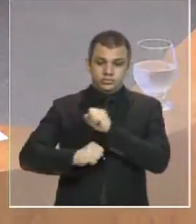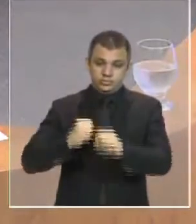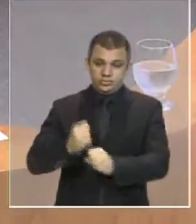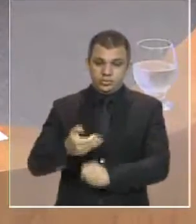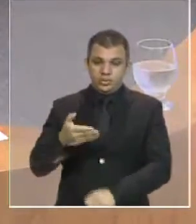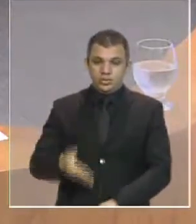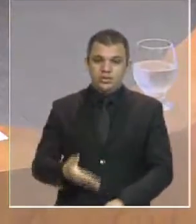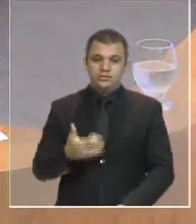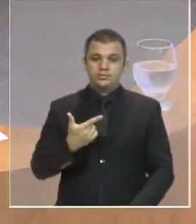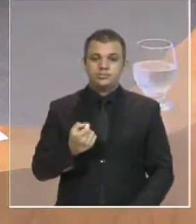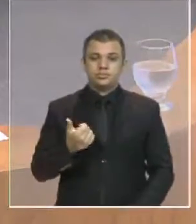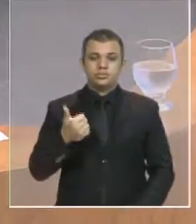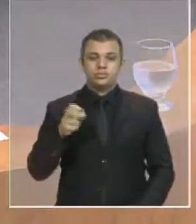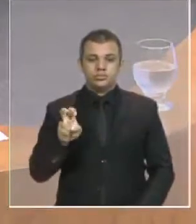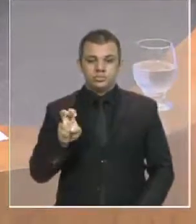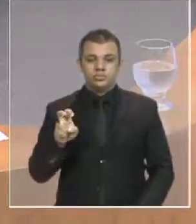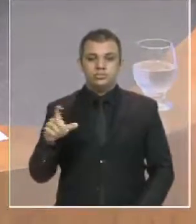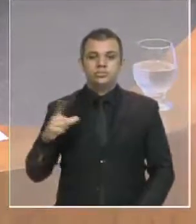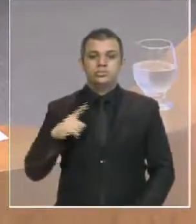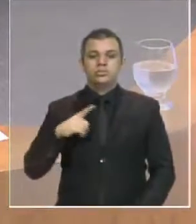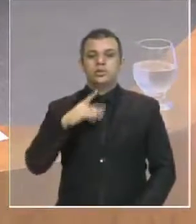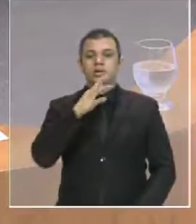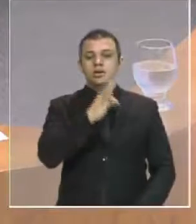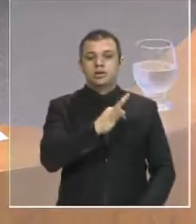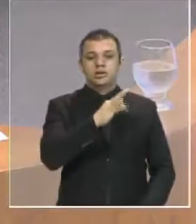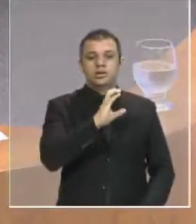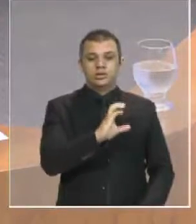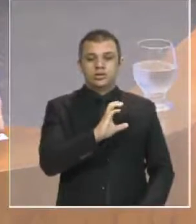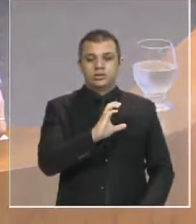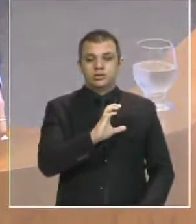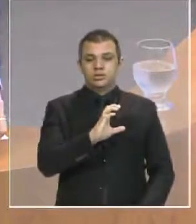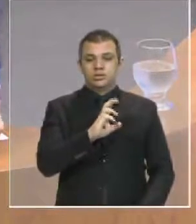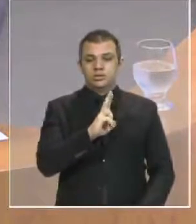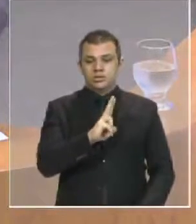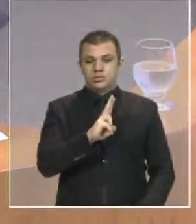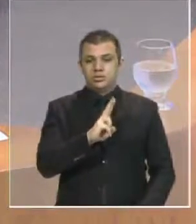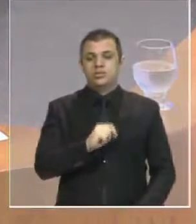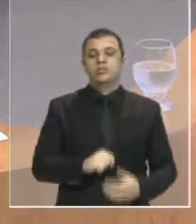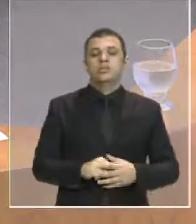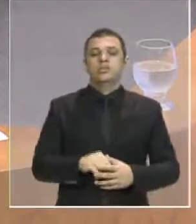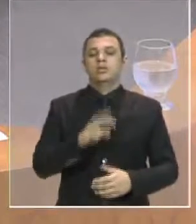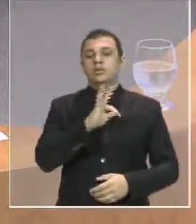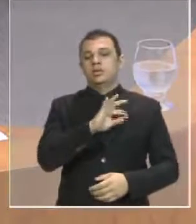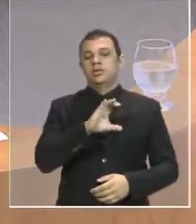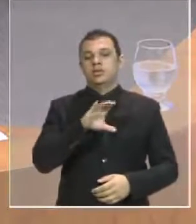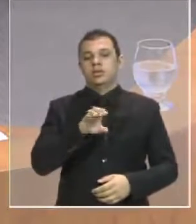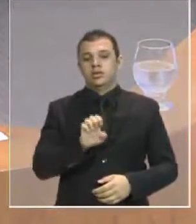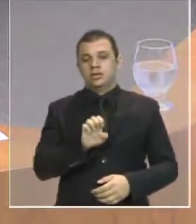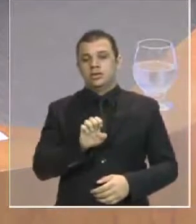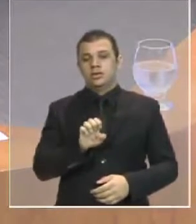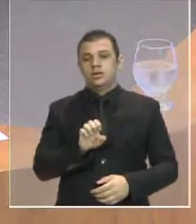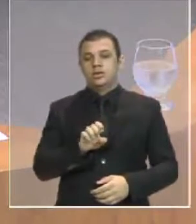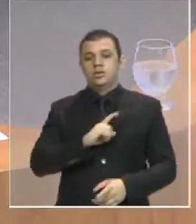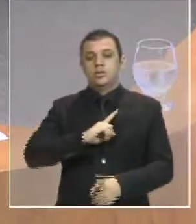de uma denúncia, suspendeu a contratação de um contrato da empresa Norte-Sul com uma prefeitura do interior do estado do